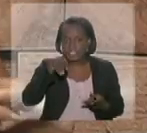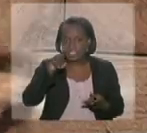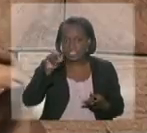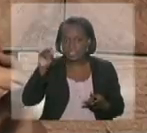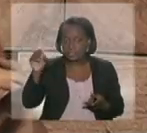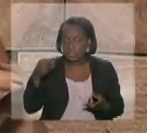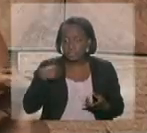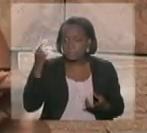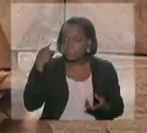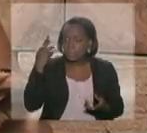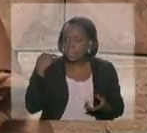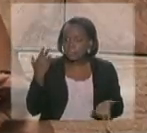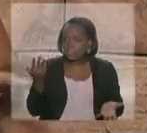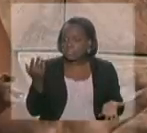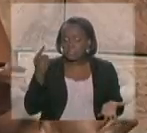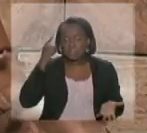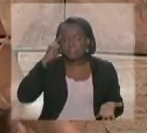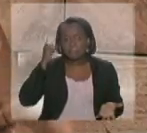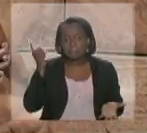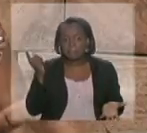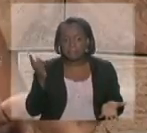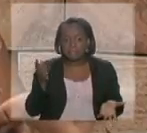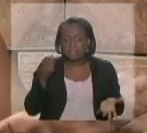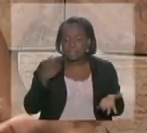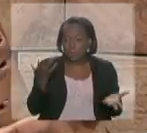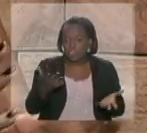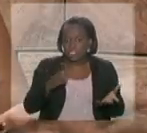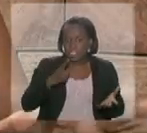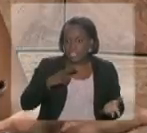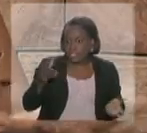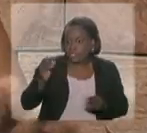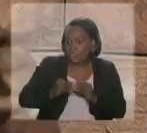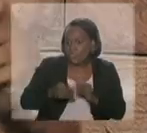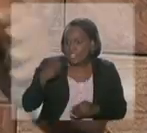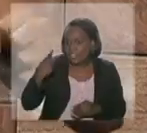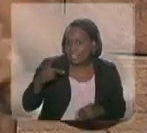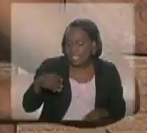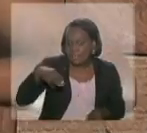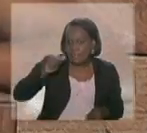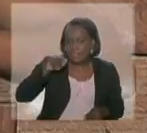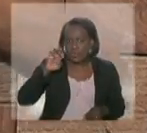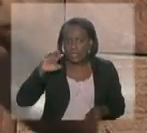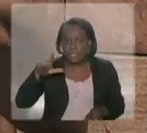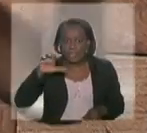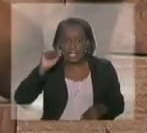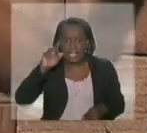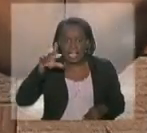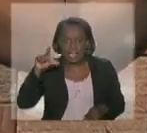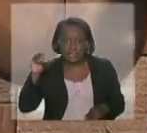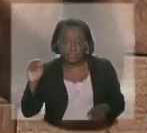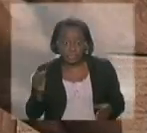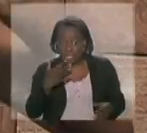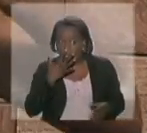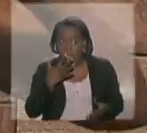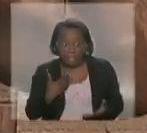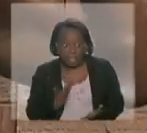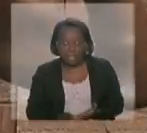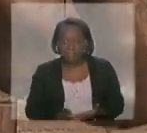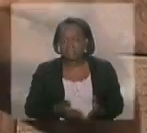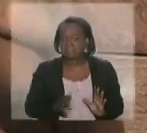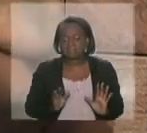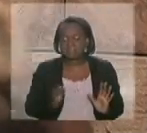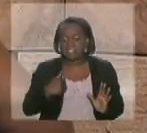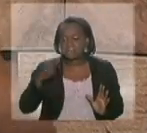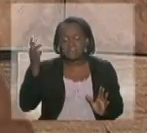aquilo para mim era a coisa mais normal do mundo não tinha Tipo o que existe hoje ai faz uma novela do Manoel Carlos ou faz uma novela